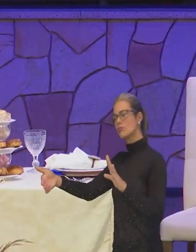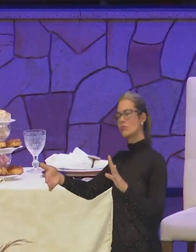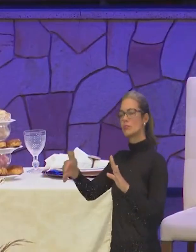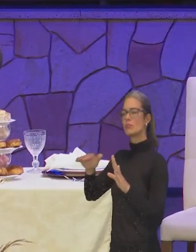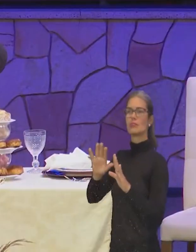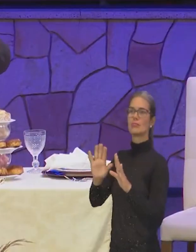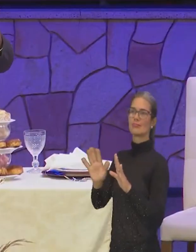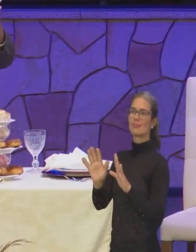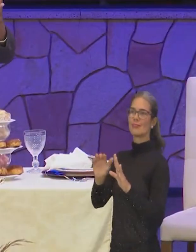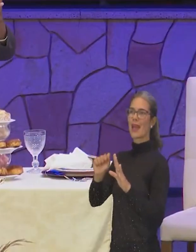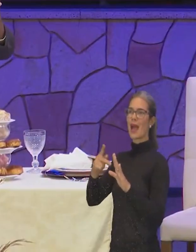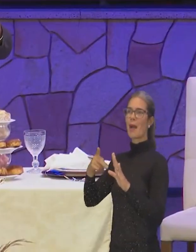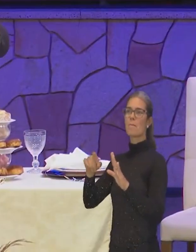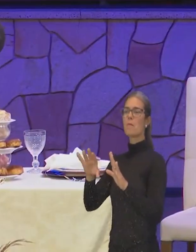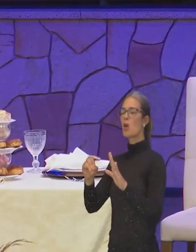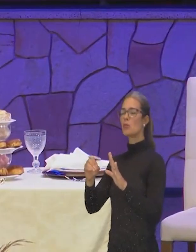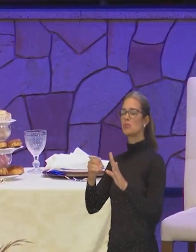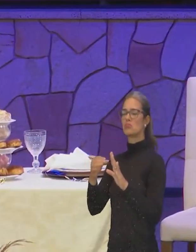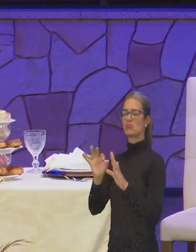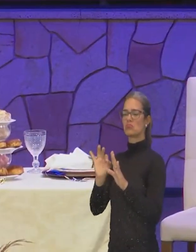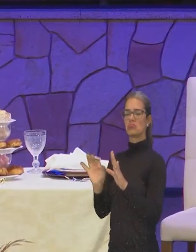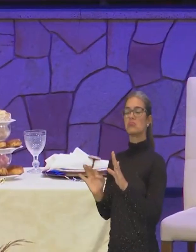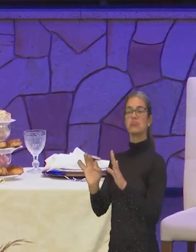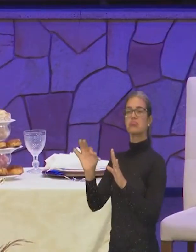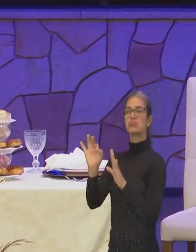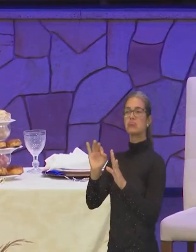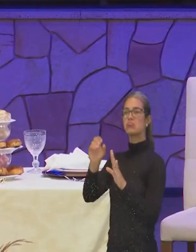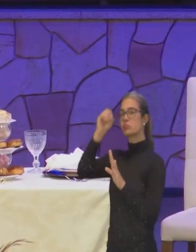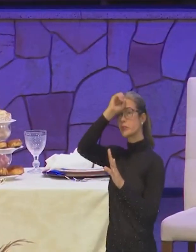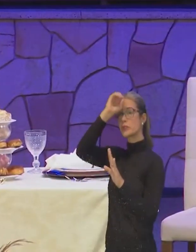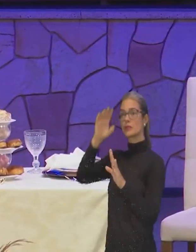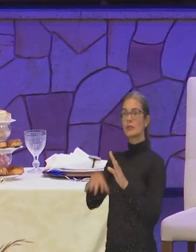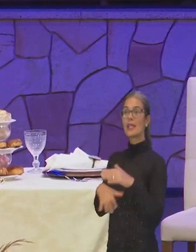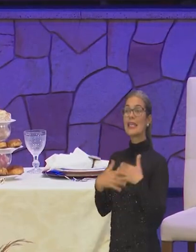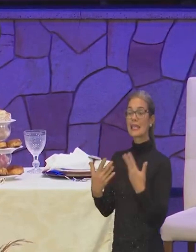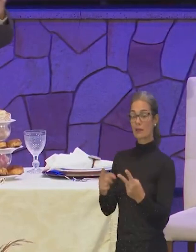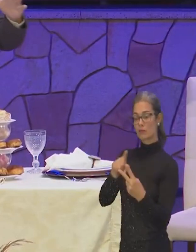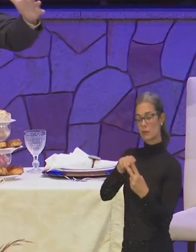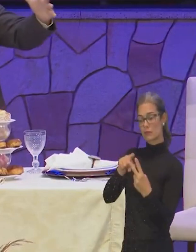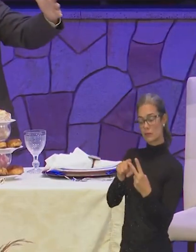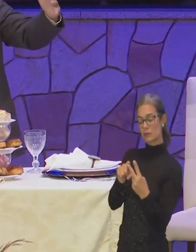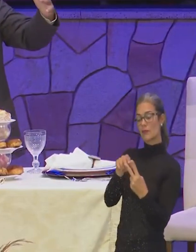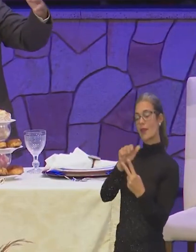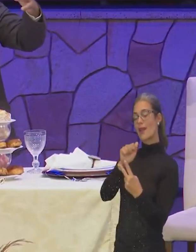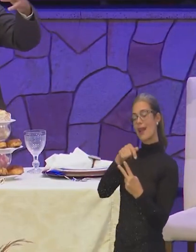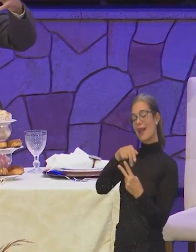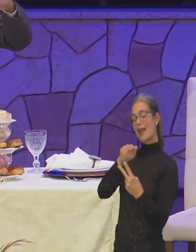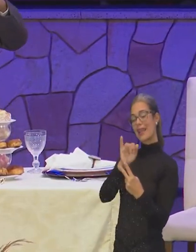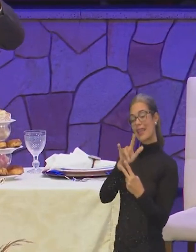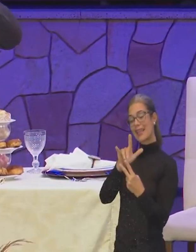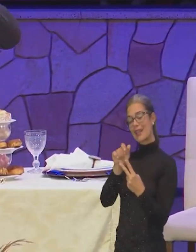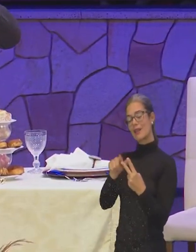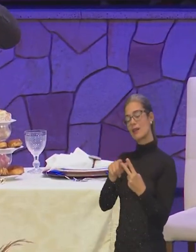Então Priscila e Áquila resolvem, diz o texto bíblico lá de Atos, resolvem então abraçar